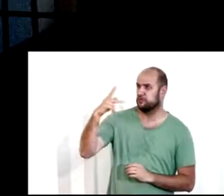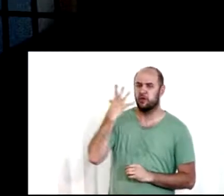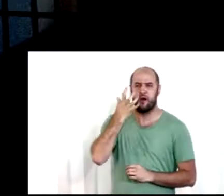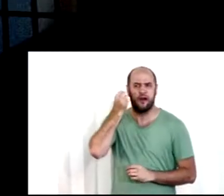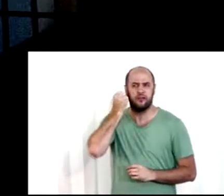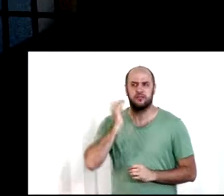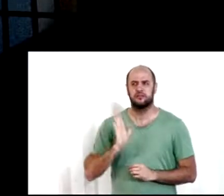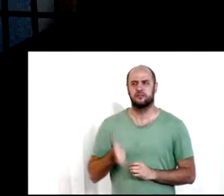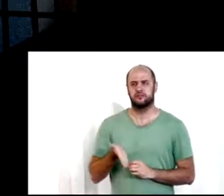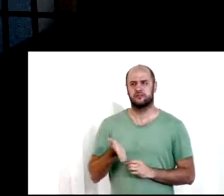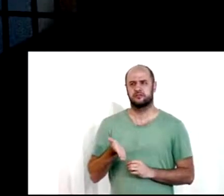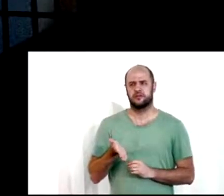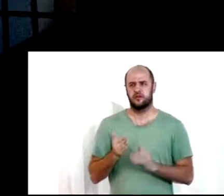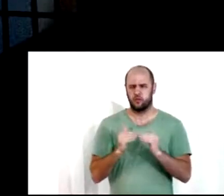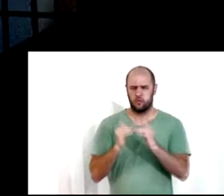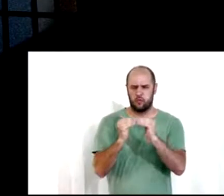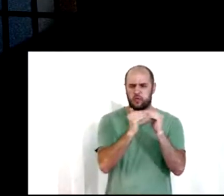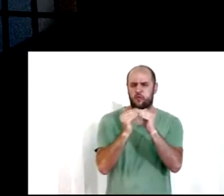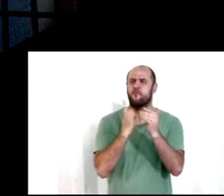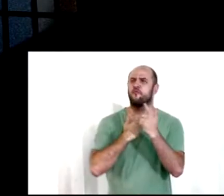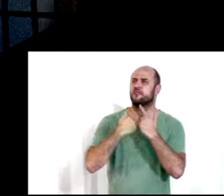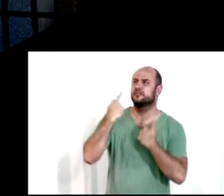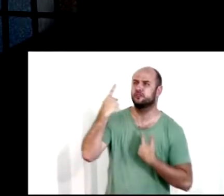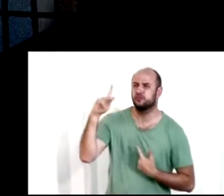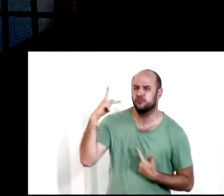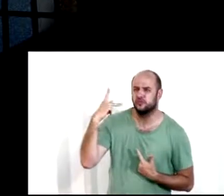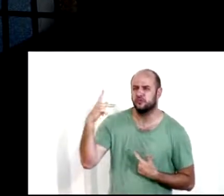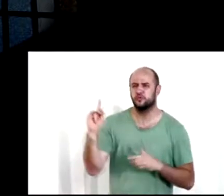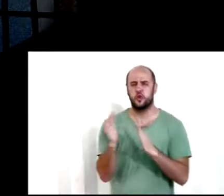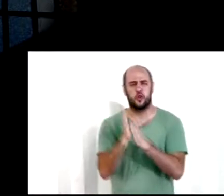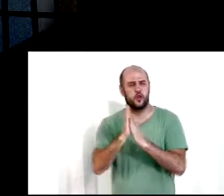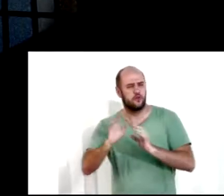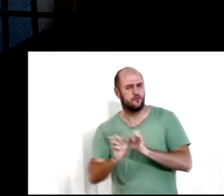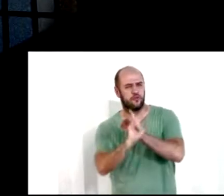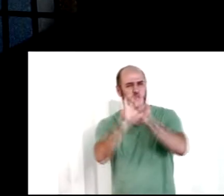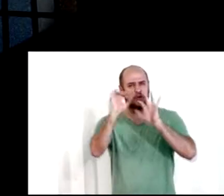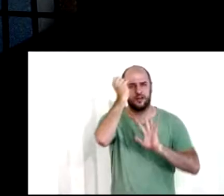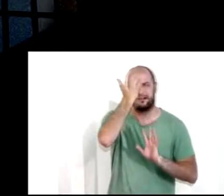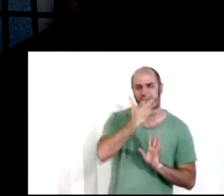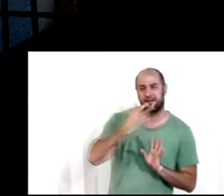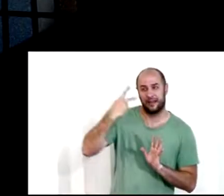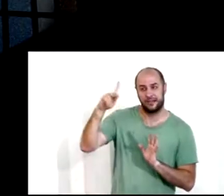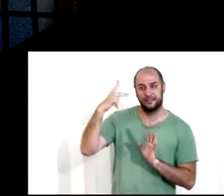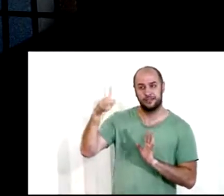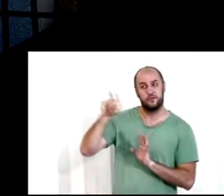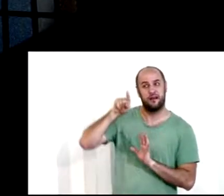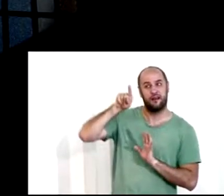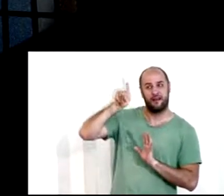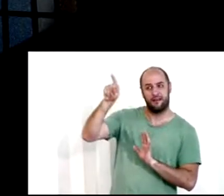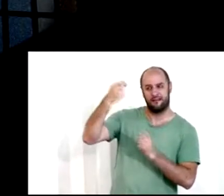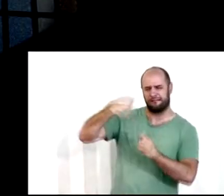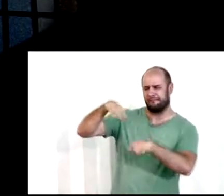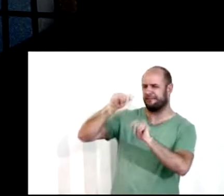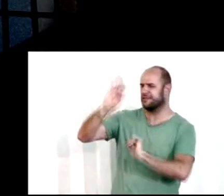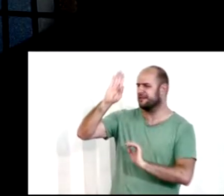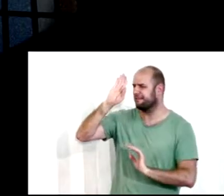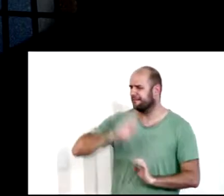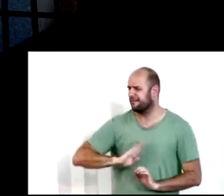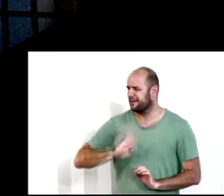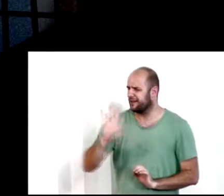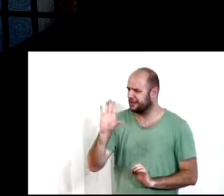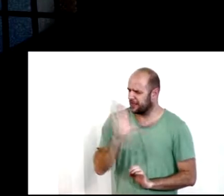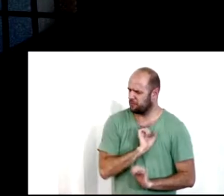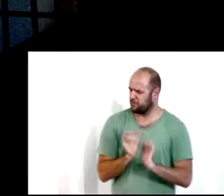Cristo, segundo o beneplácito de sua vontade, para o louvor da glória de sua graça, que ele nos concedeu gratuitamente no